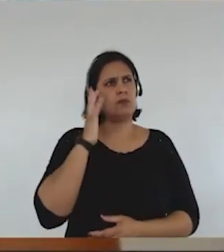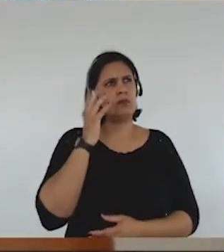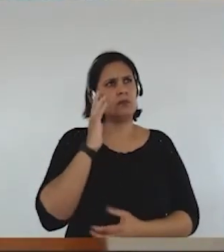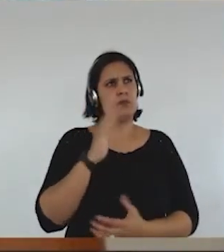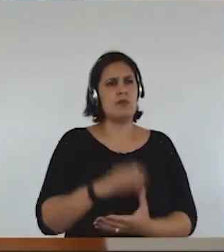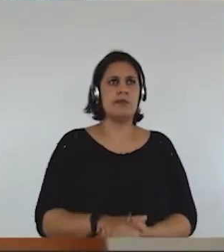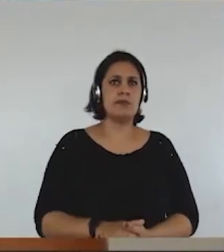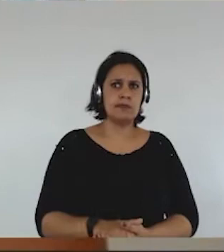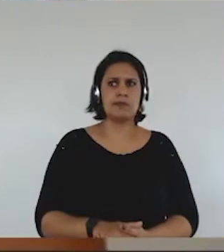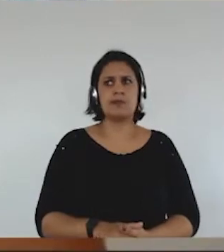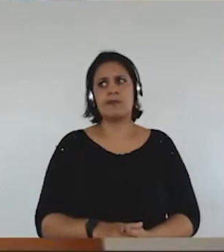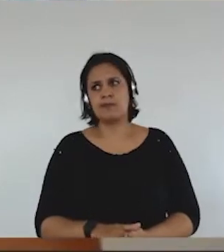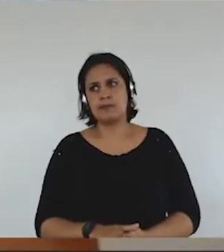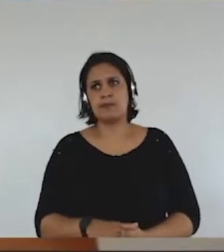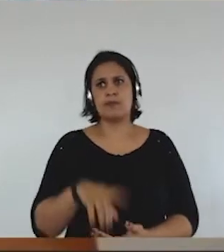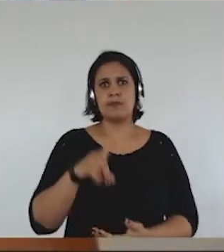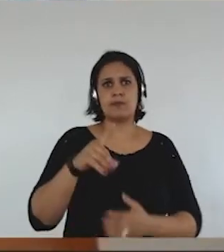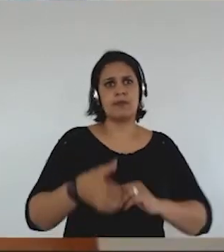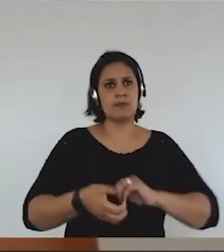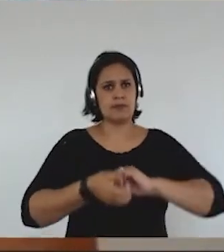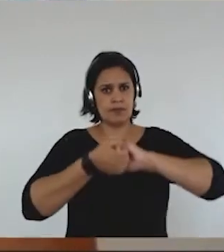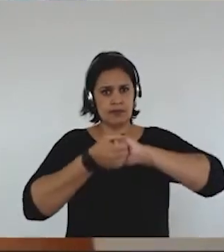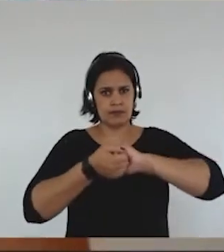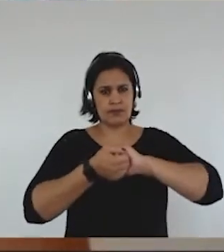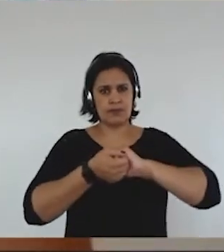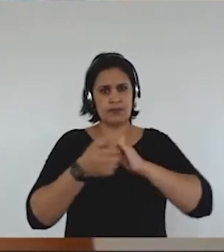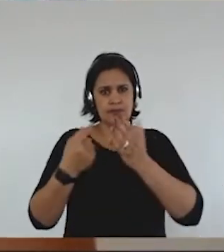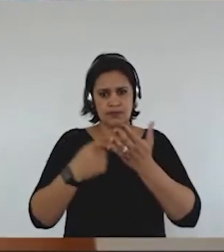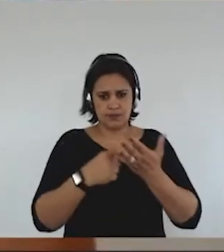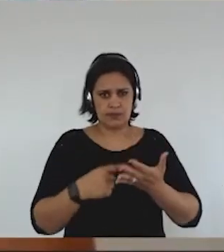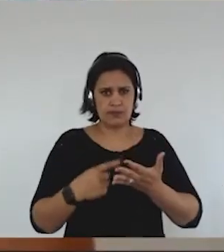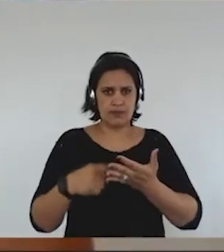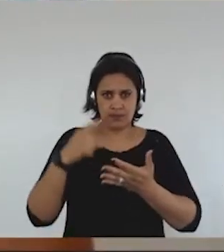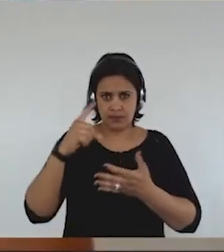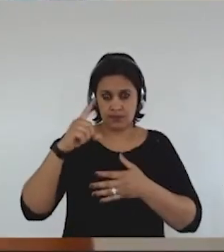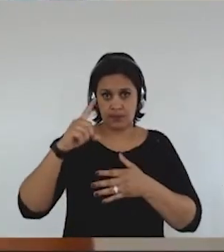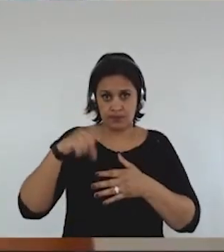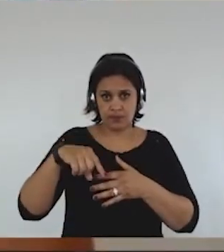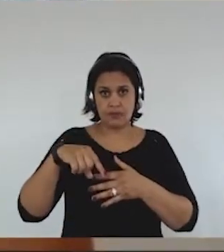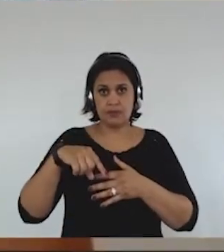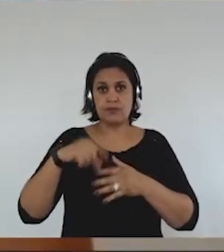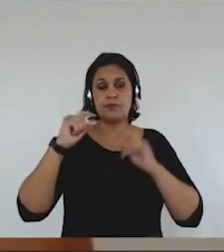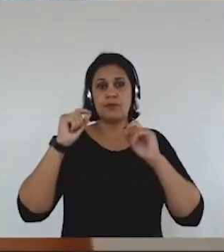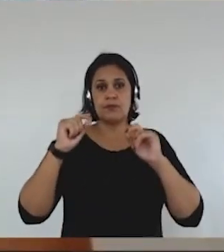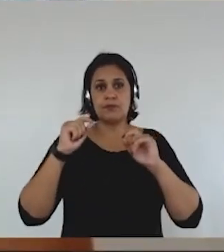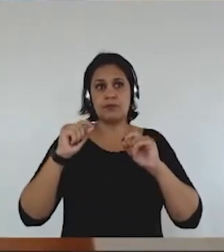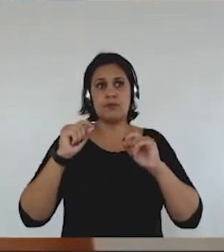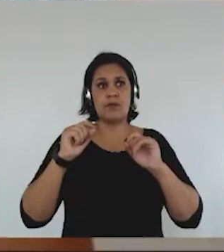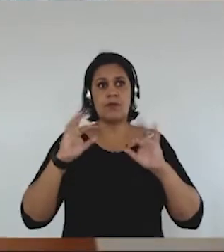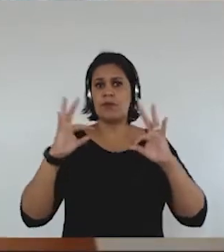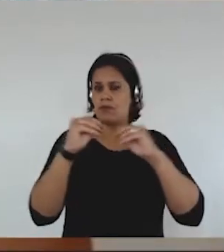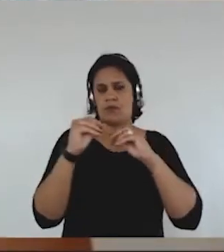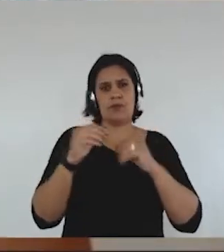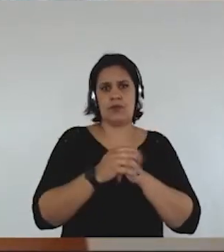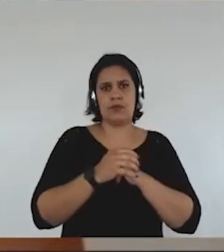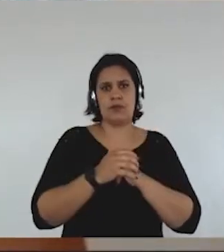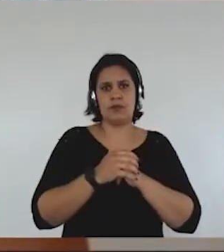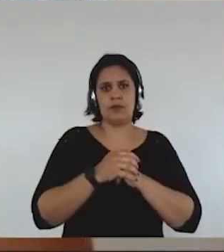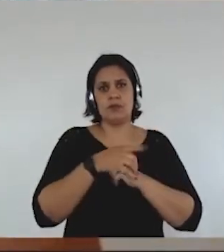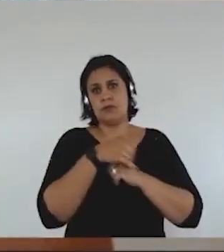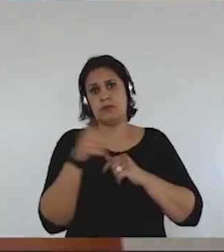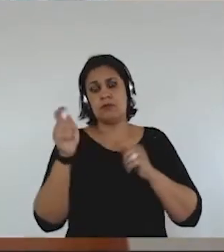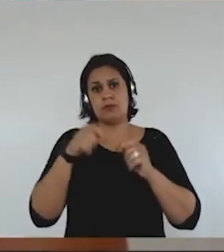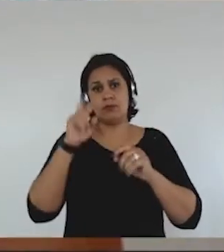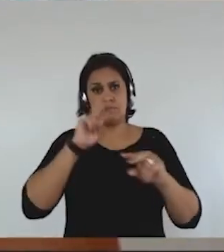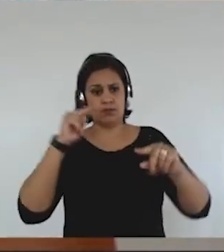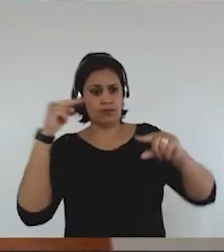todo mundo falava assim, não cabe a mediação no compliance. Eu falava assim, cabe a mediação em tudo. Só você olhar de forma de conflito